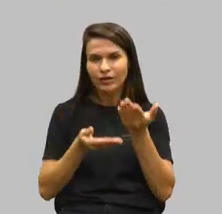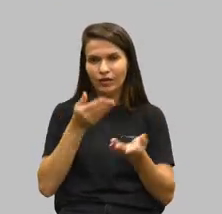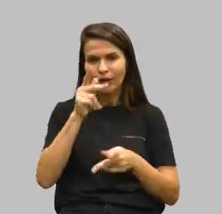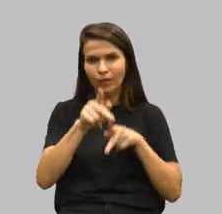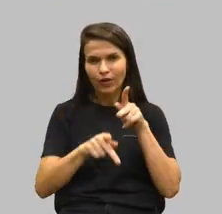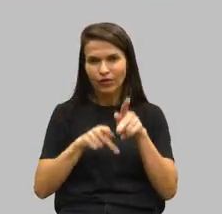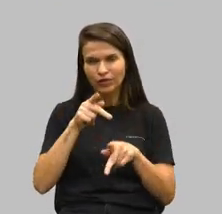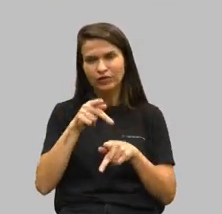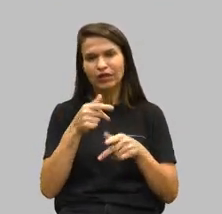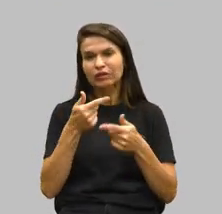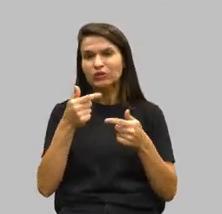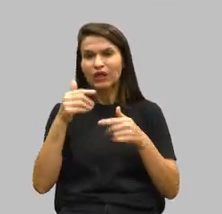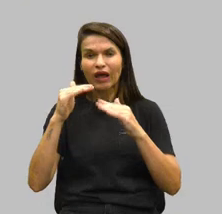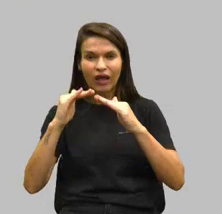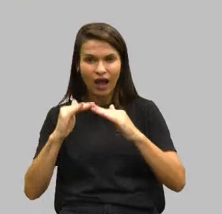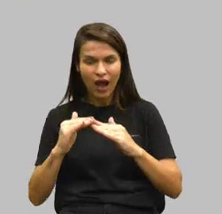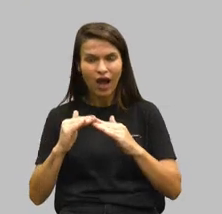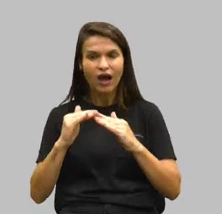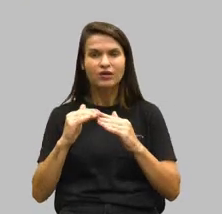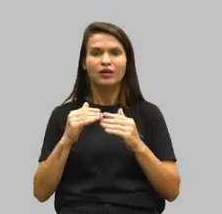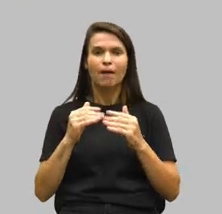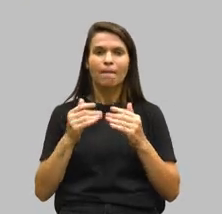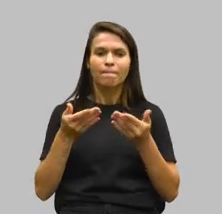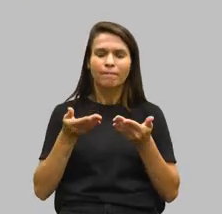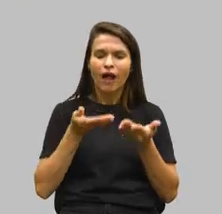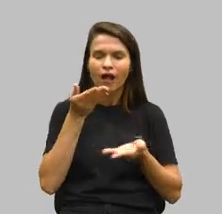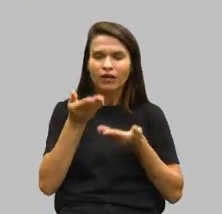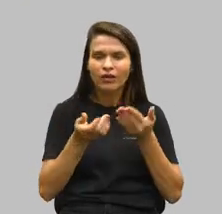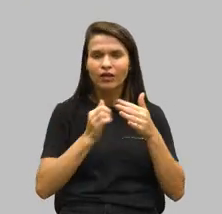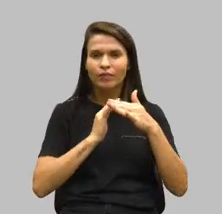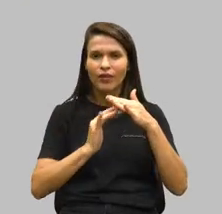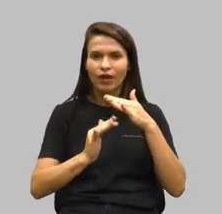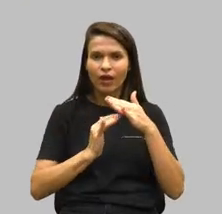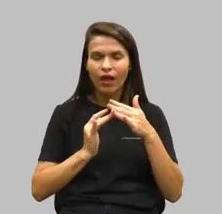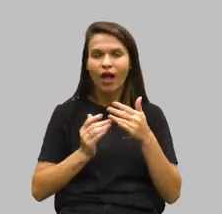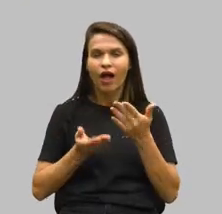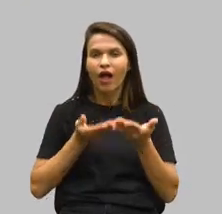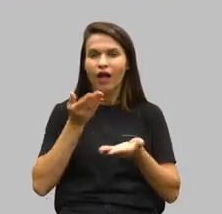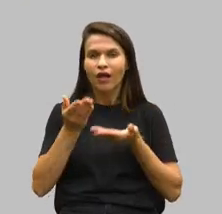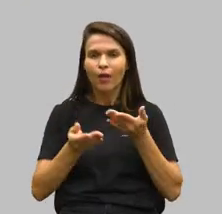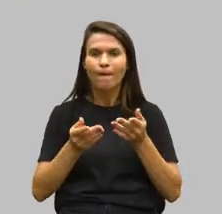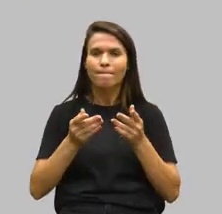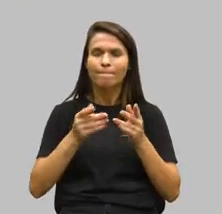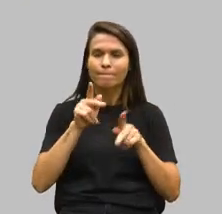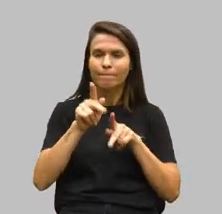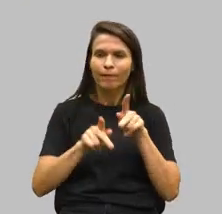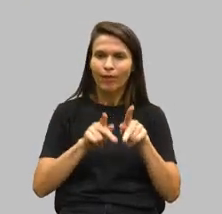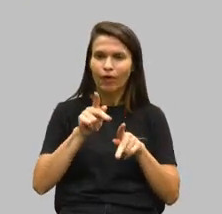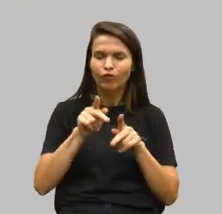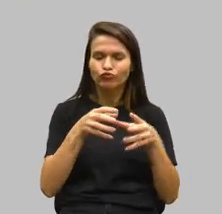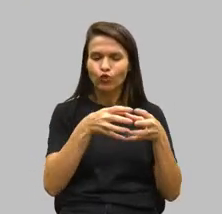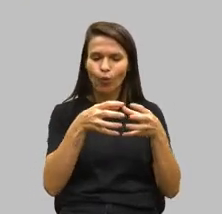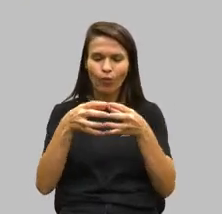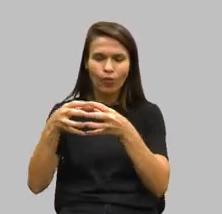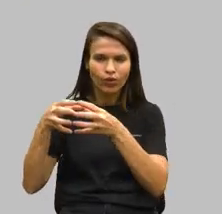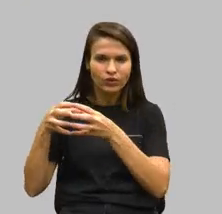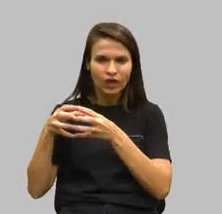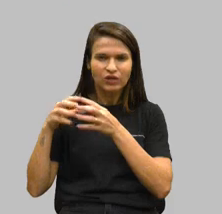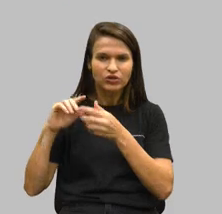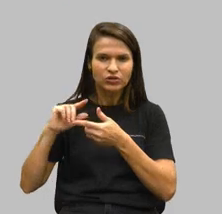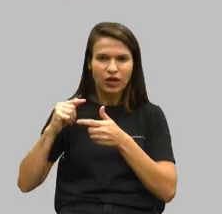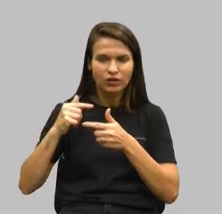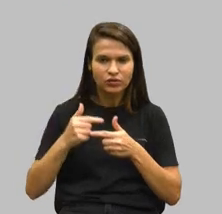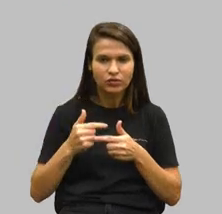situação de rua para atender Imigrantes para atender povos comunidades tradicionais e era muito importante que